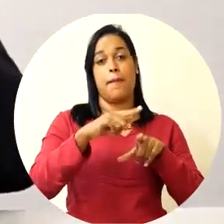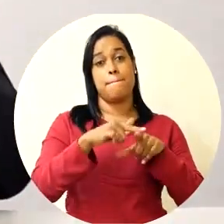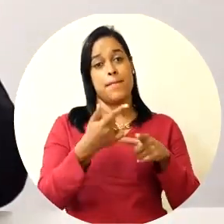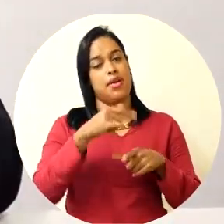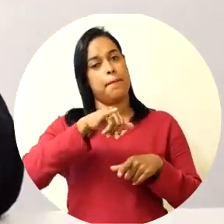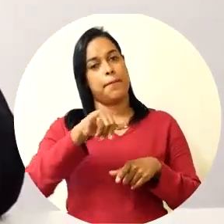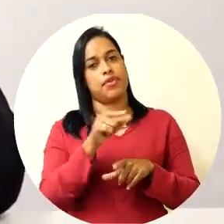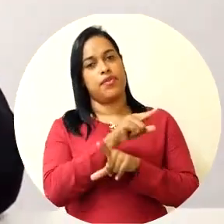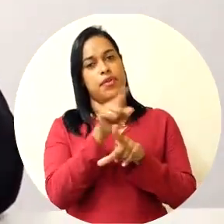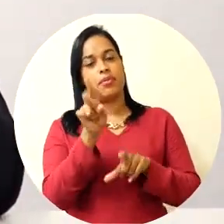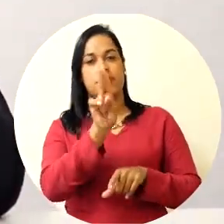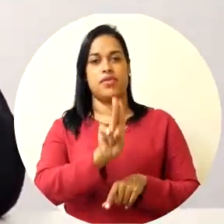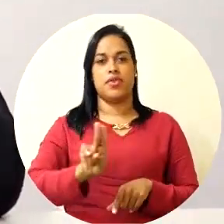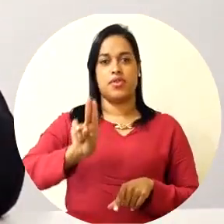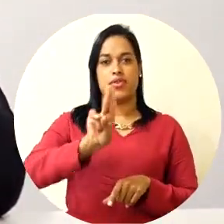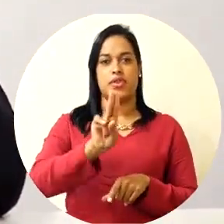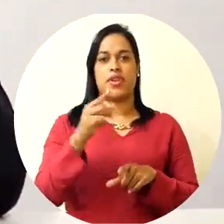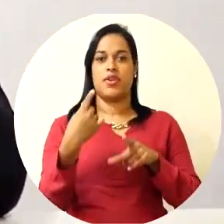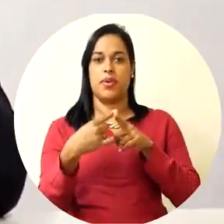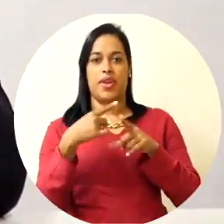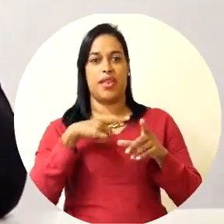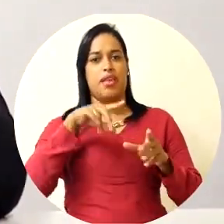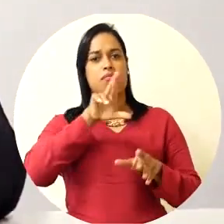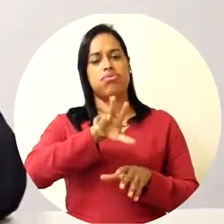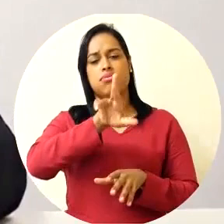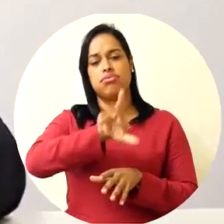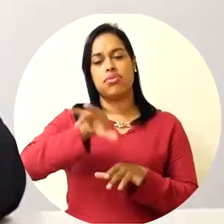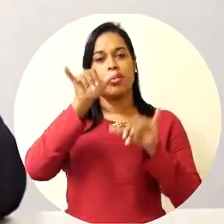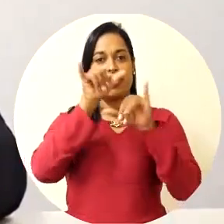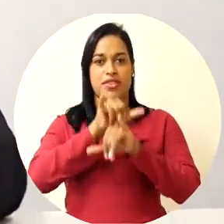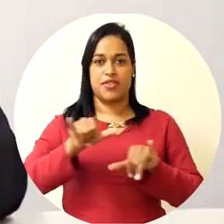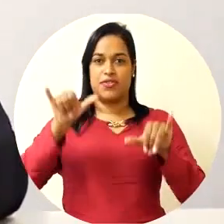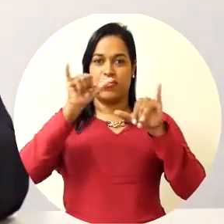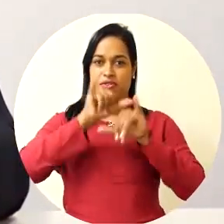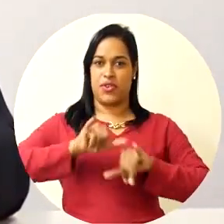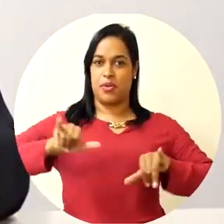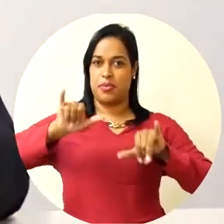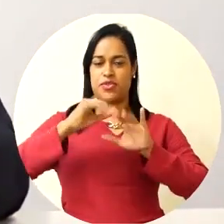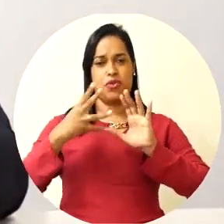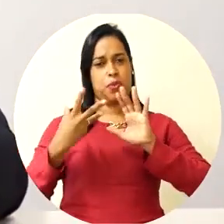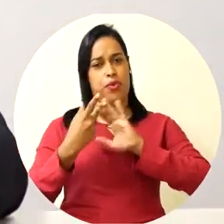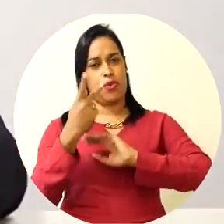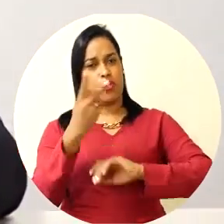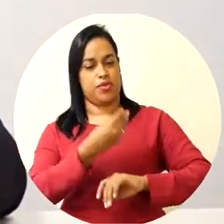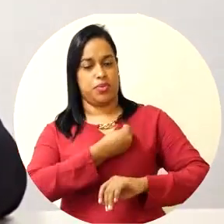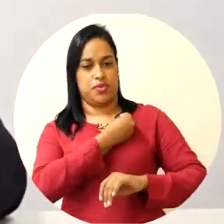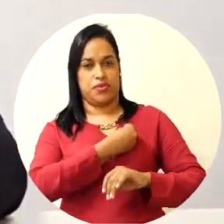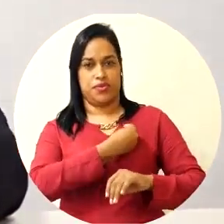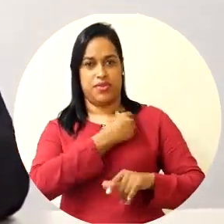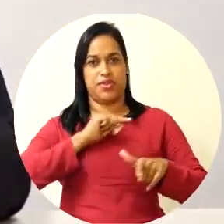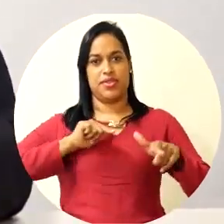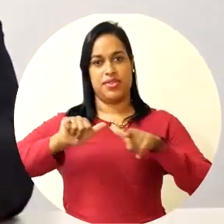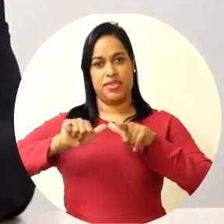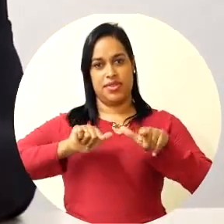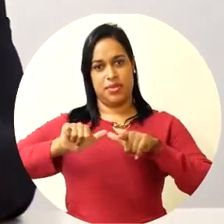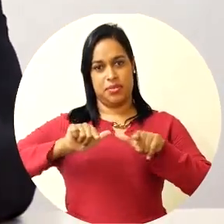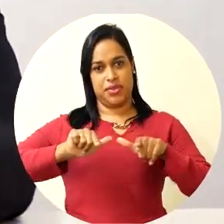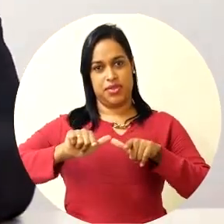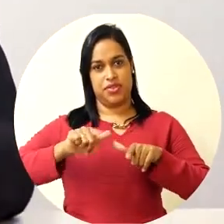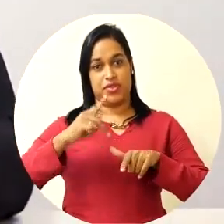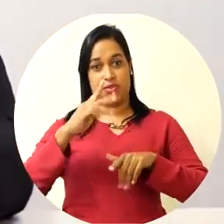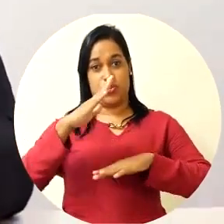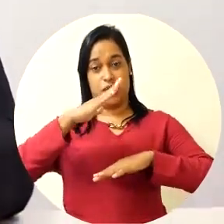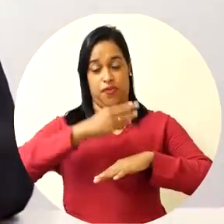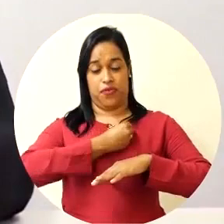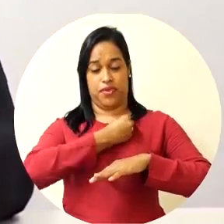mas aproveite para depois utilizá-los, porque existem muitas informações que servirão para toda a sua vida